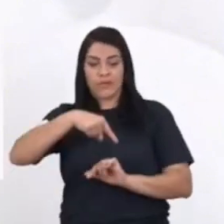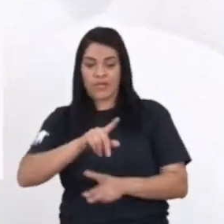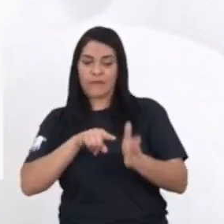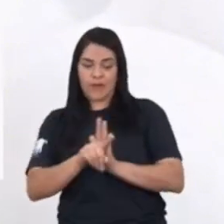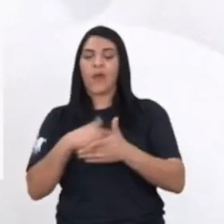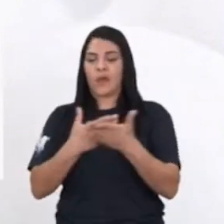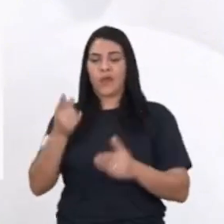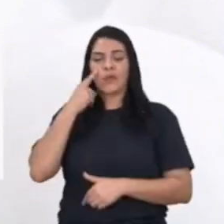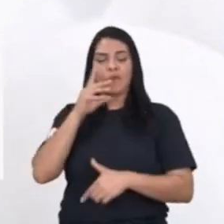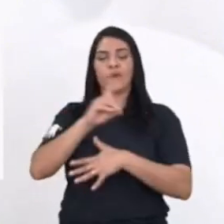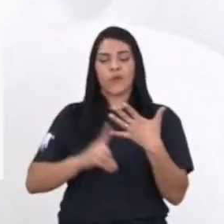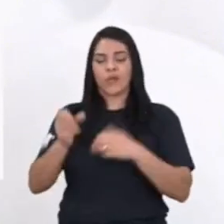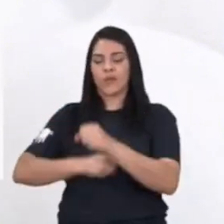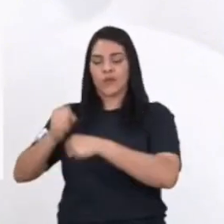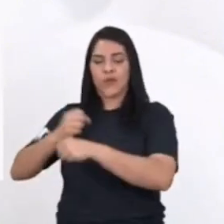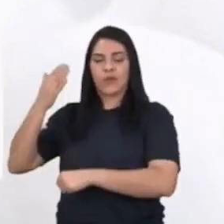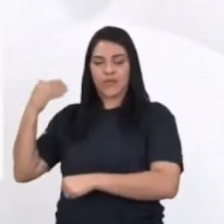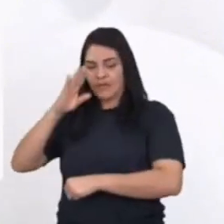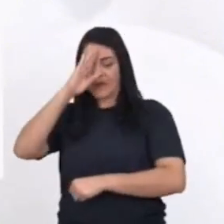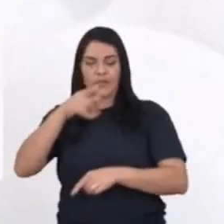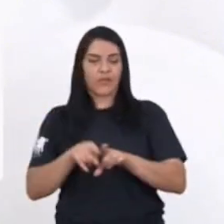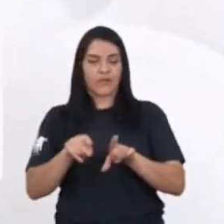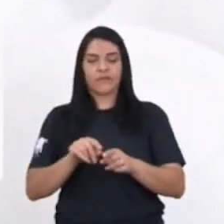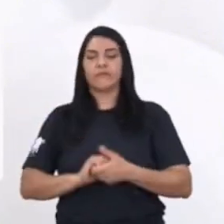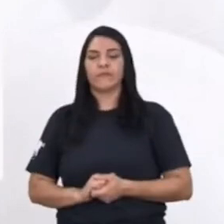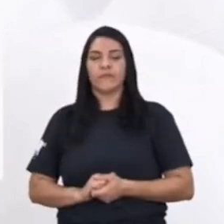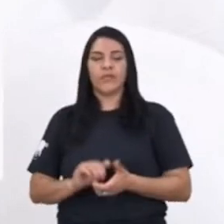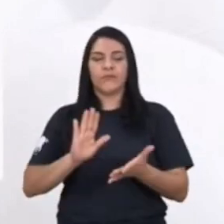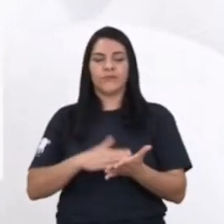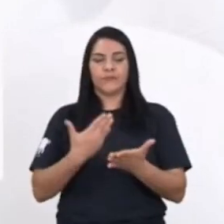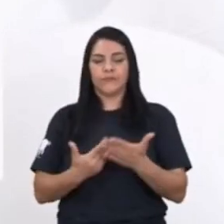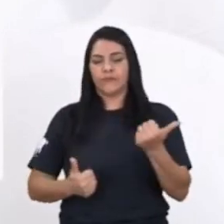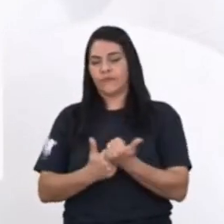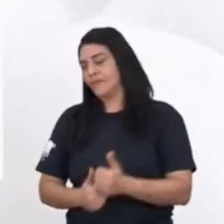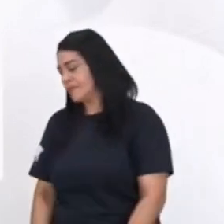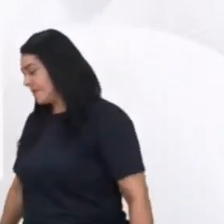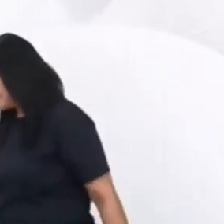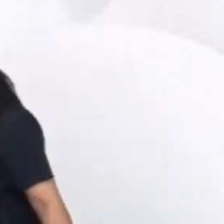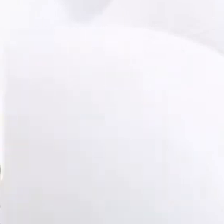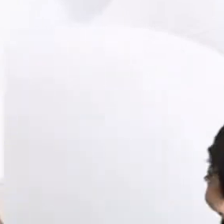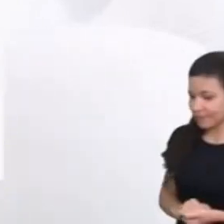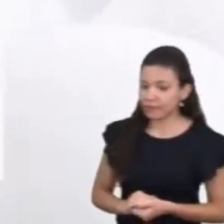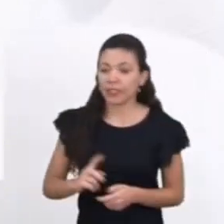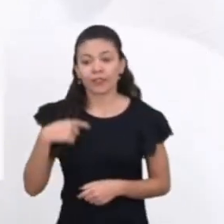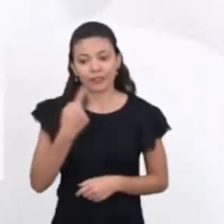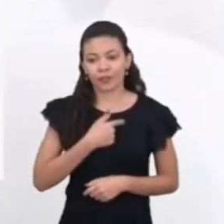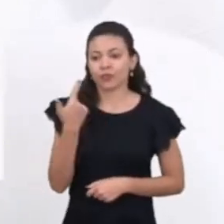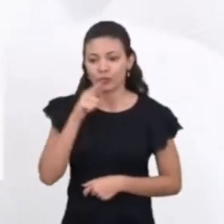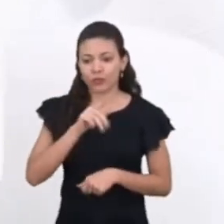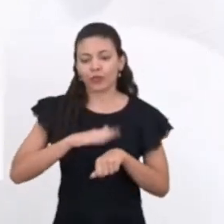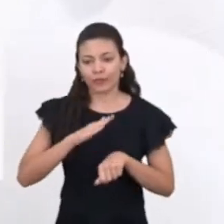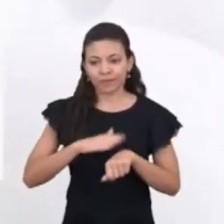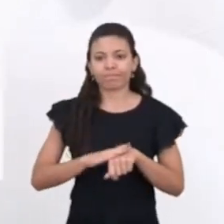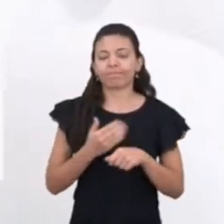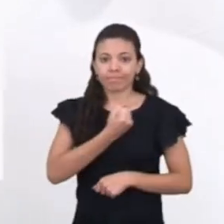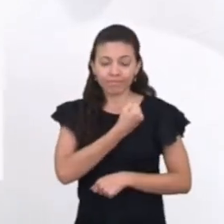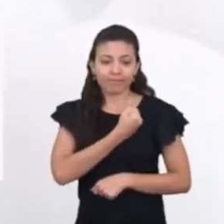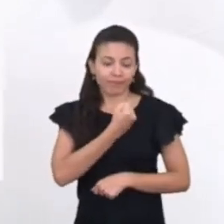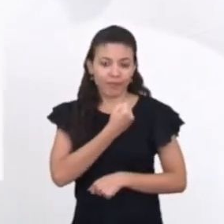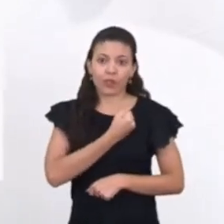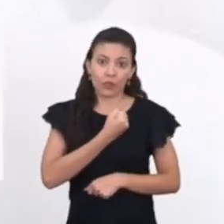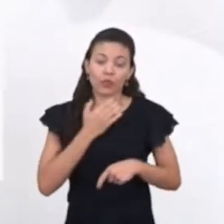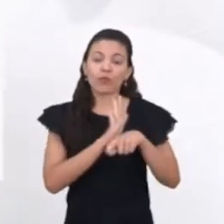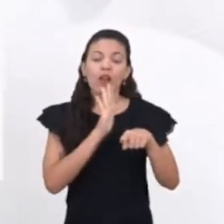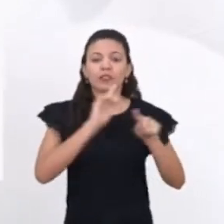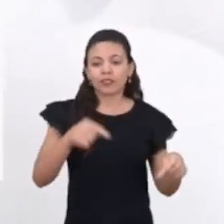aí. A gente olhou os dados do ano passado, principalmente, que é um dado mais recente que a gente tem da plataforma, e a gente consegue saber que este número é um número que vai desafiar os nossos